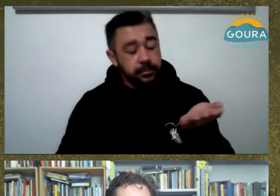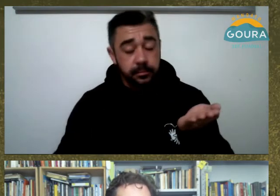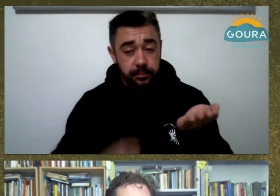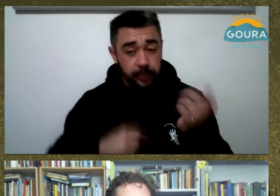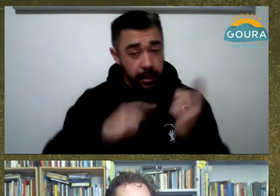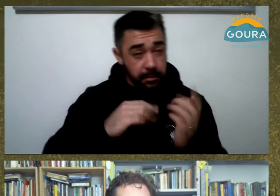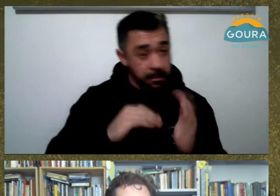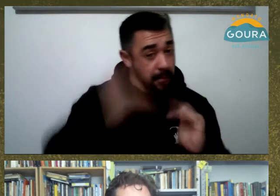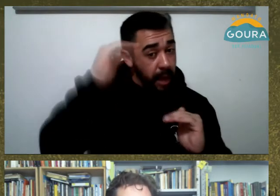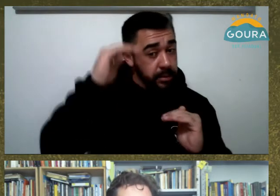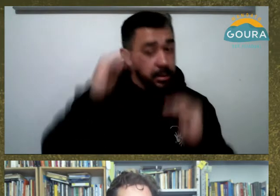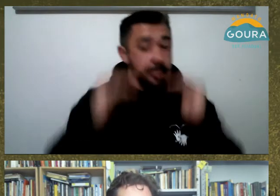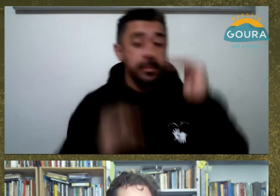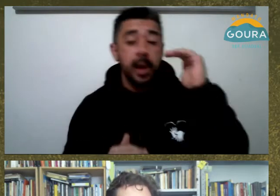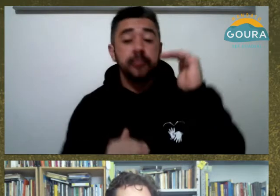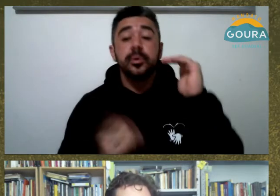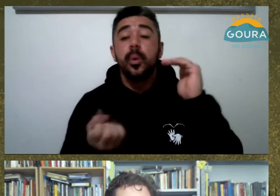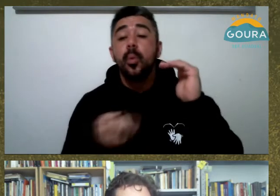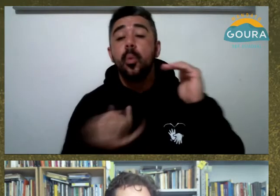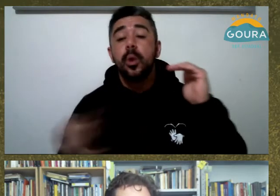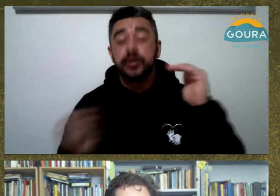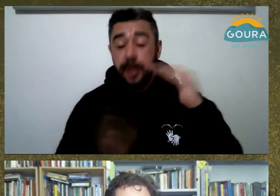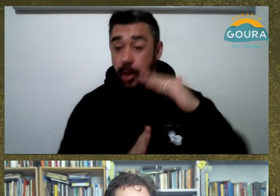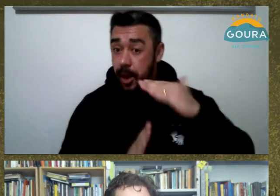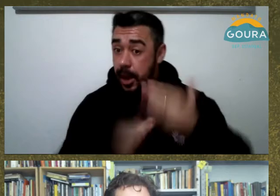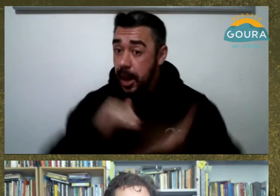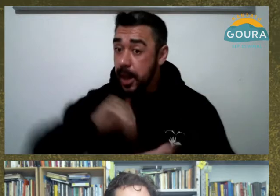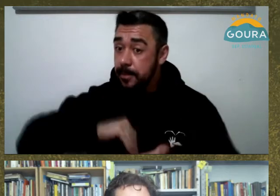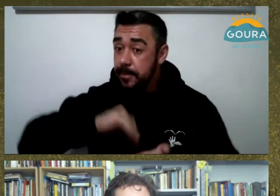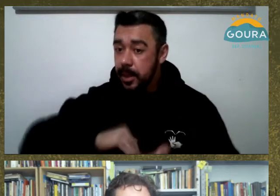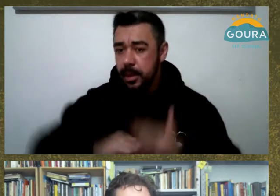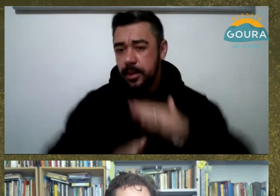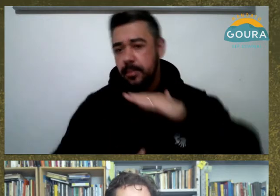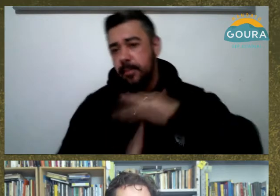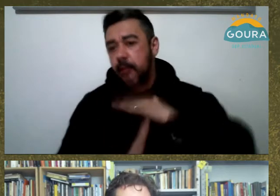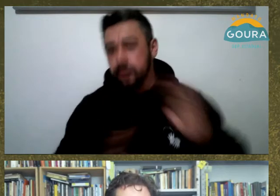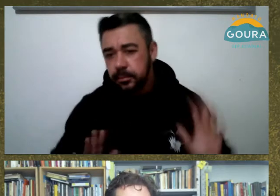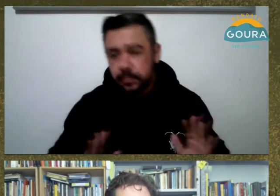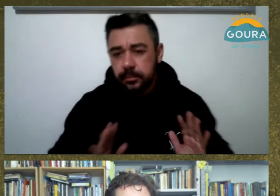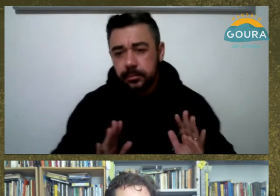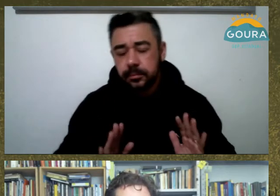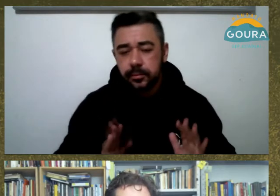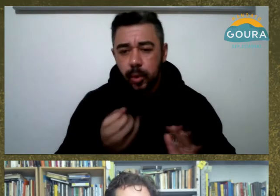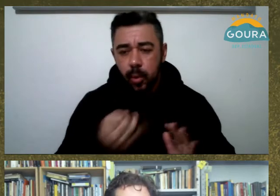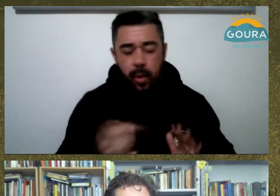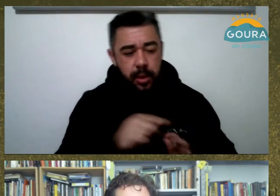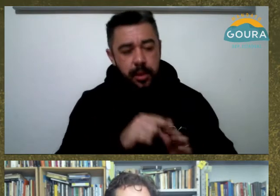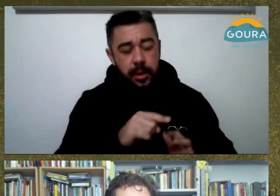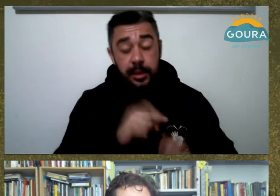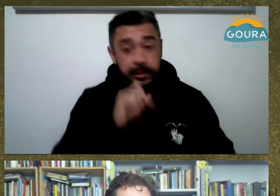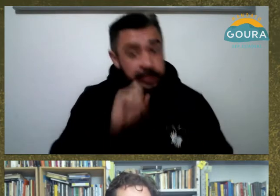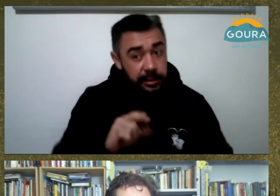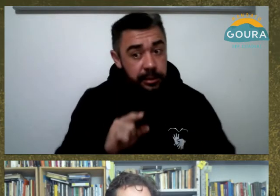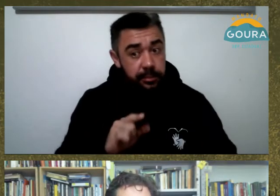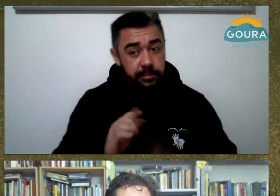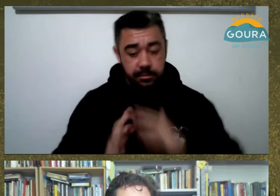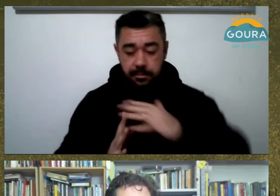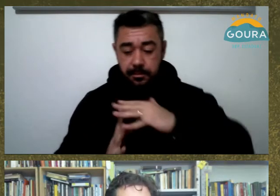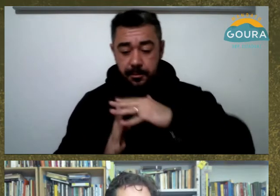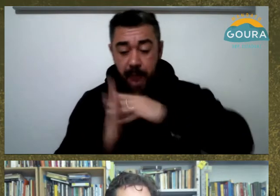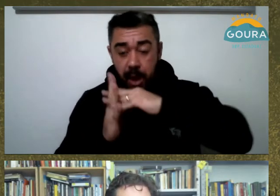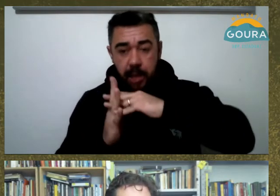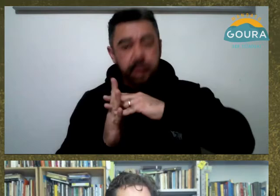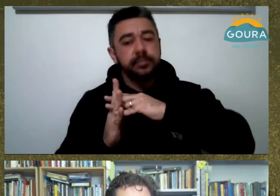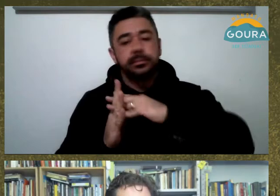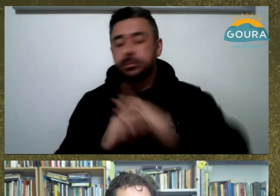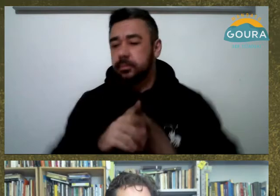quantidade tida como limite para aquela ou aquelas substâncias. Se tiver mais, a pessoa é enviada